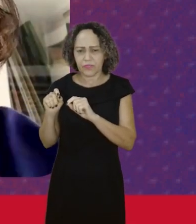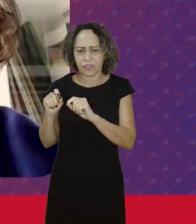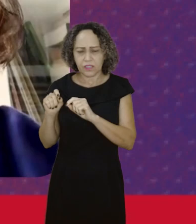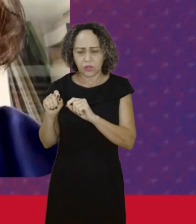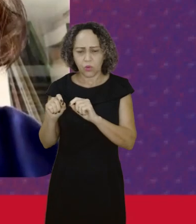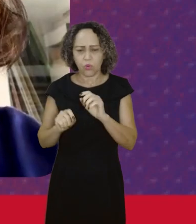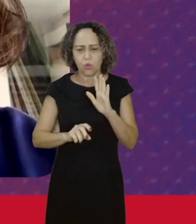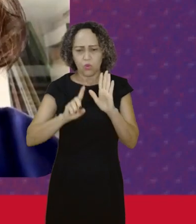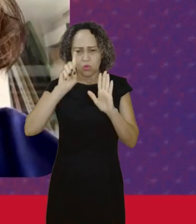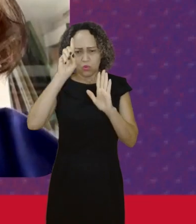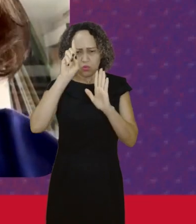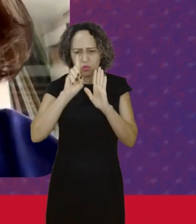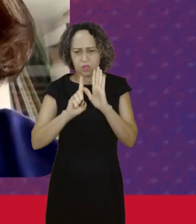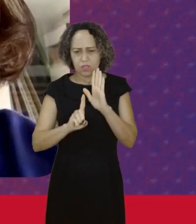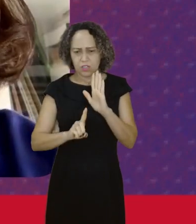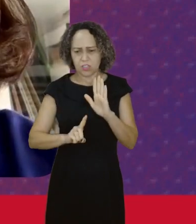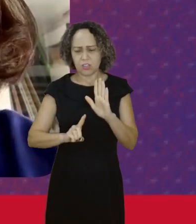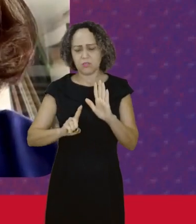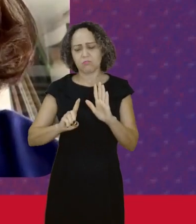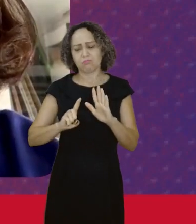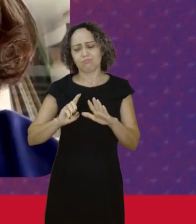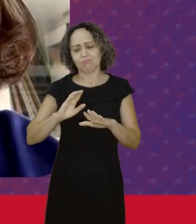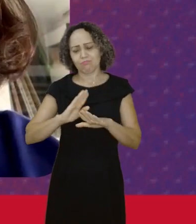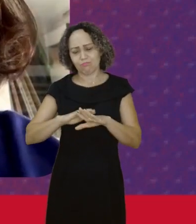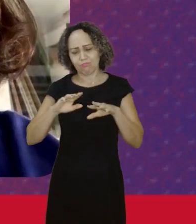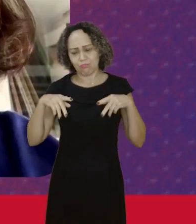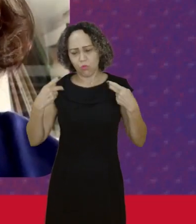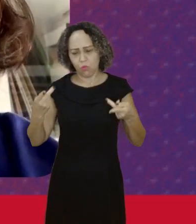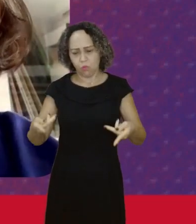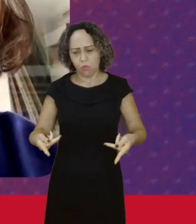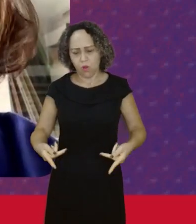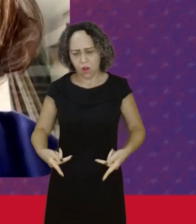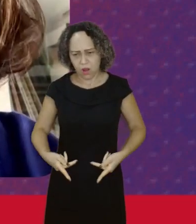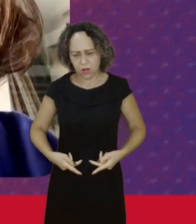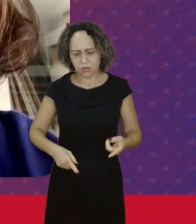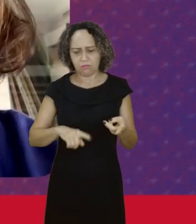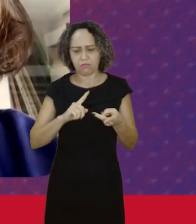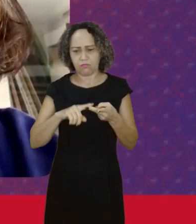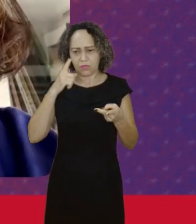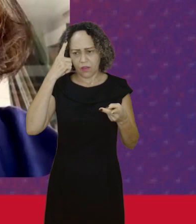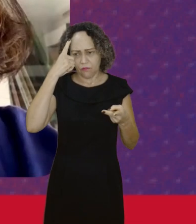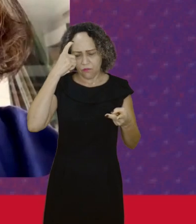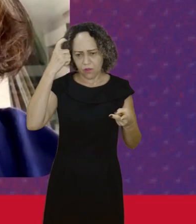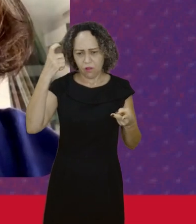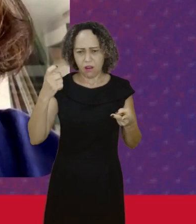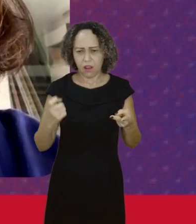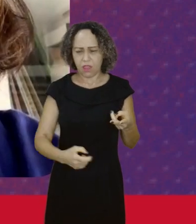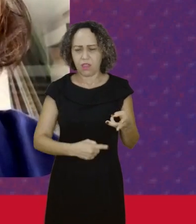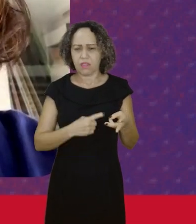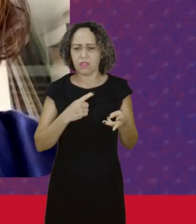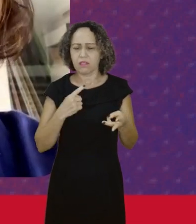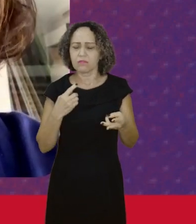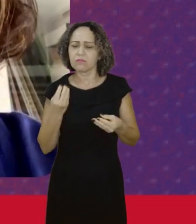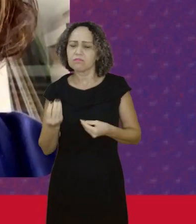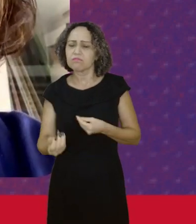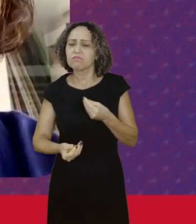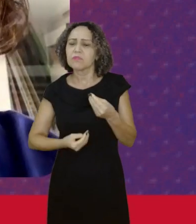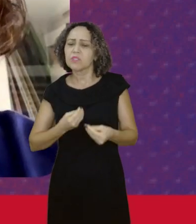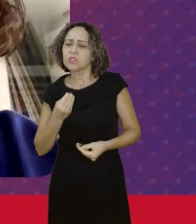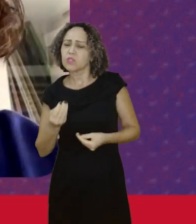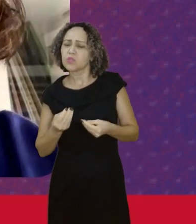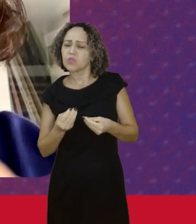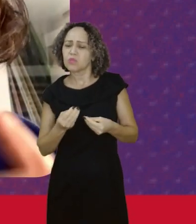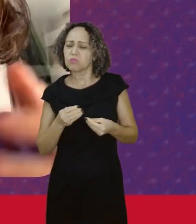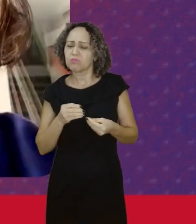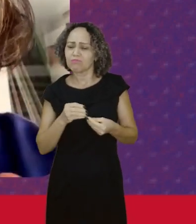dos direitos humanos e da violência, e como é que essa